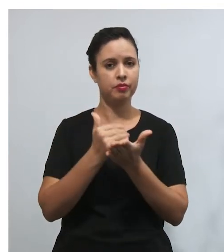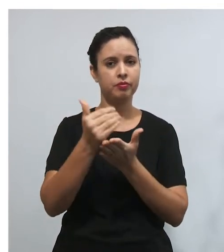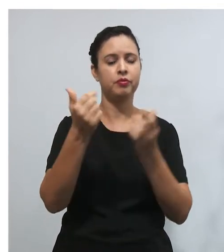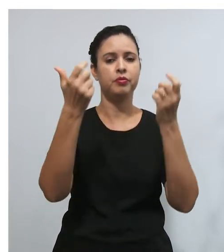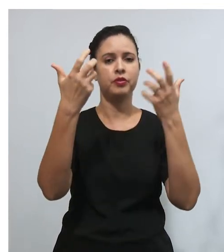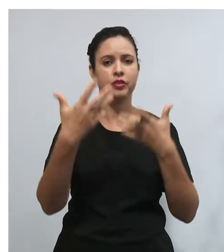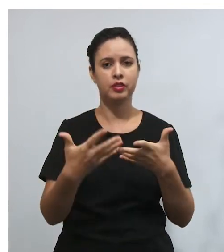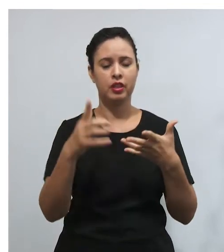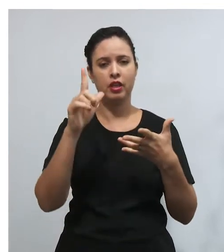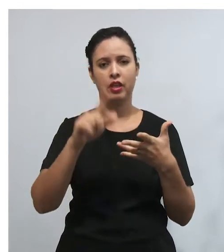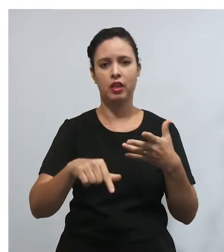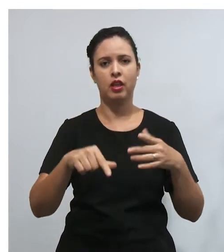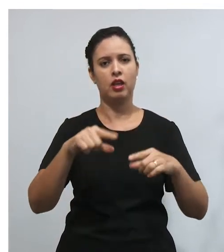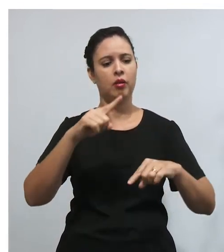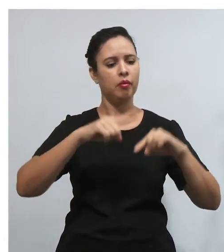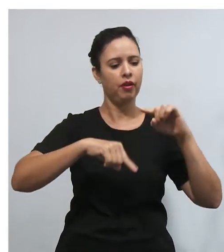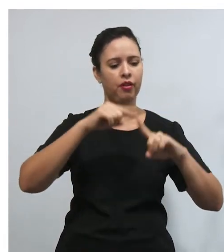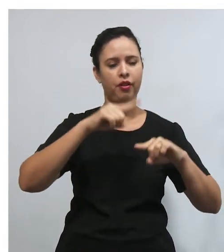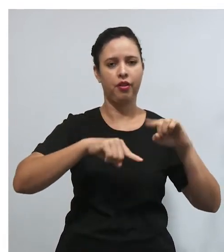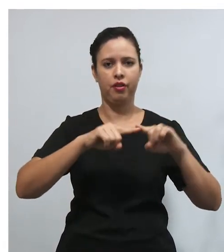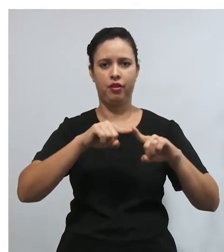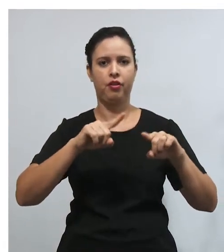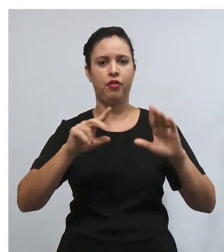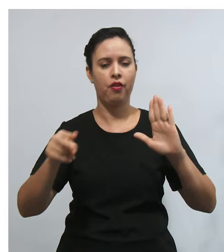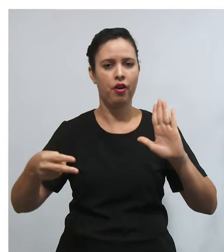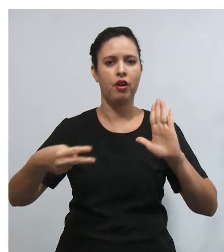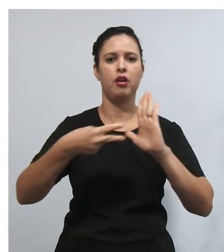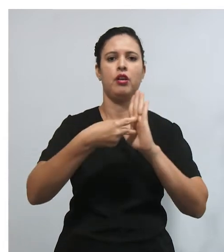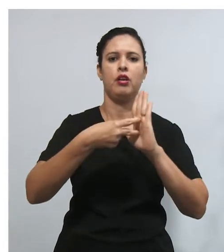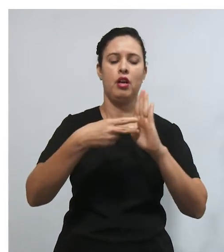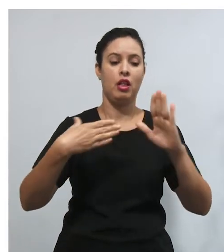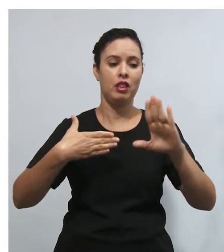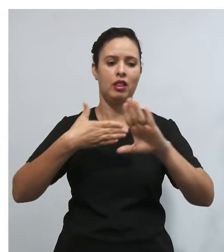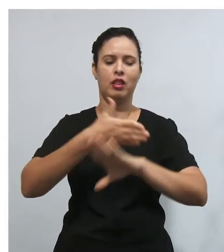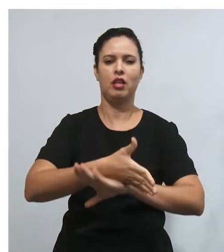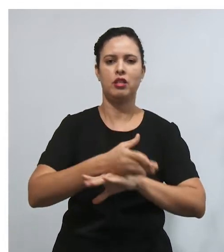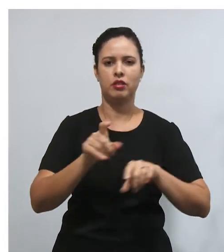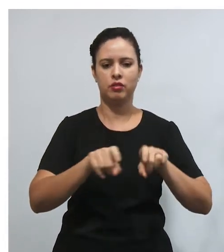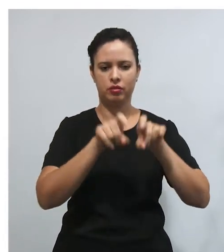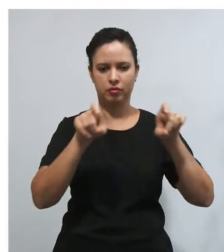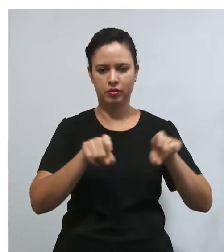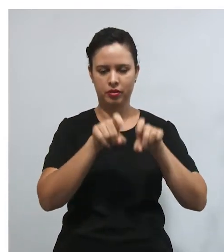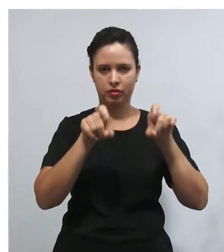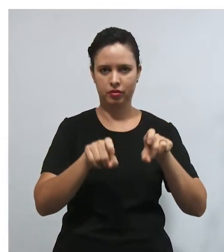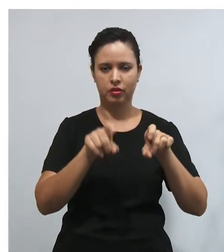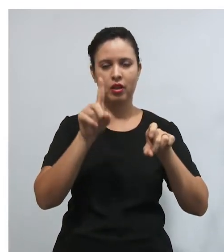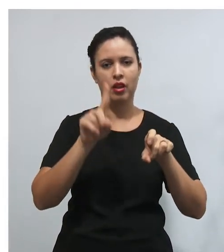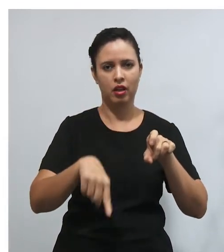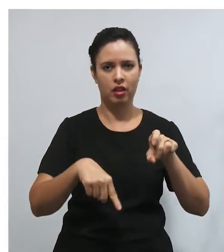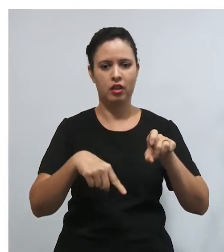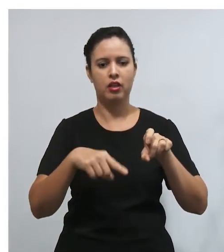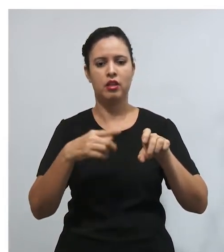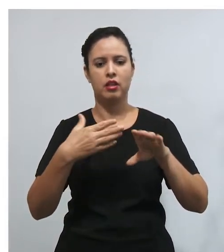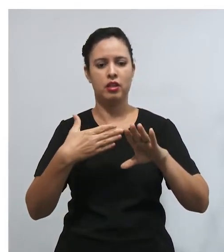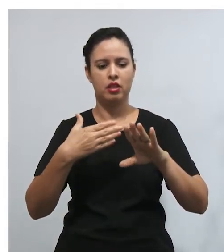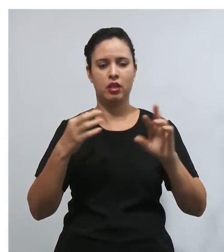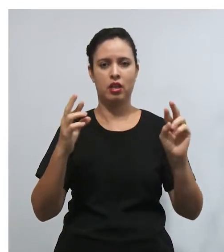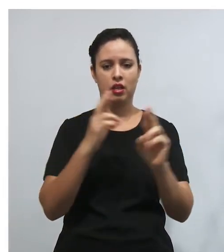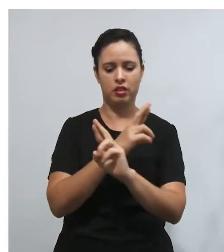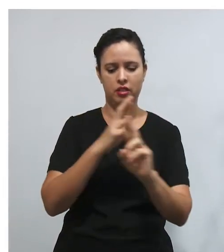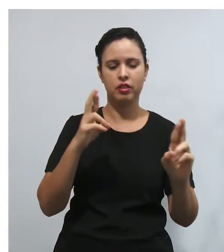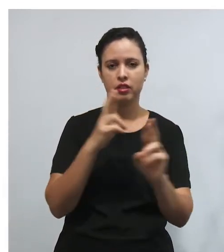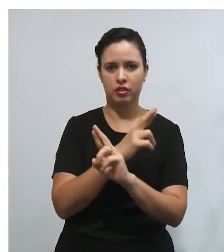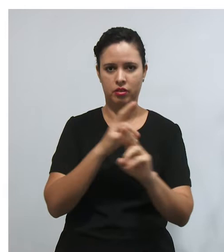dispositivos de saída. A finalidade dos dispositivos é permitir principalmente isso aqui, pessoal, a